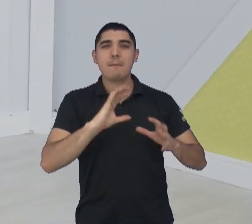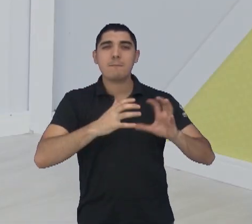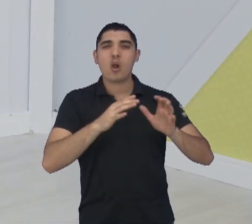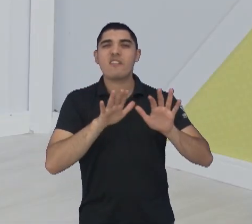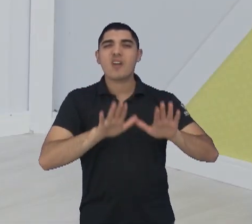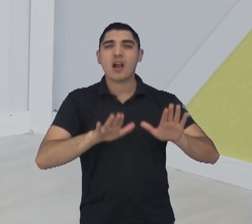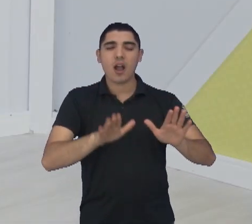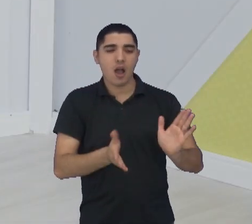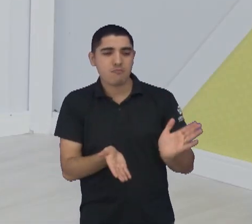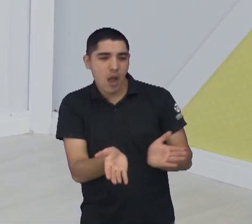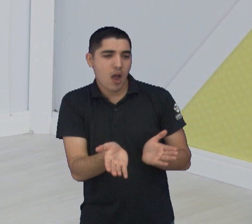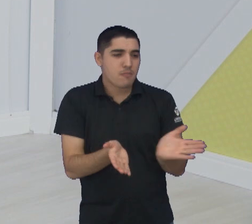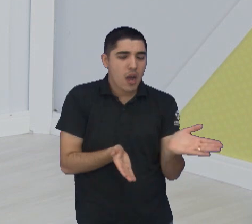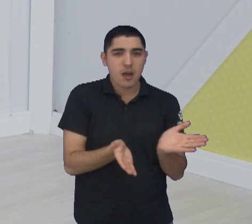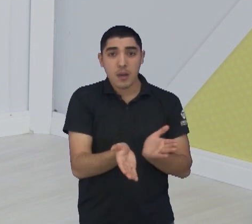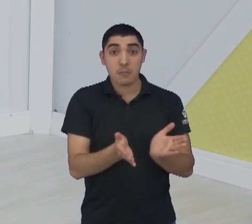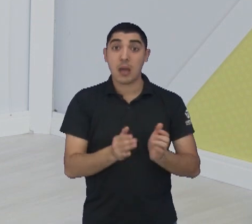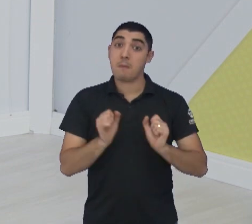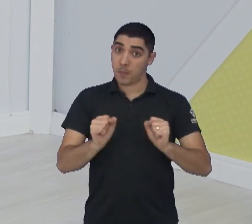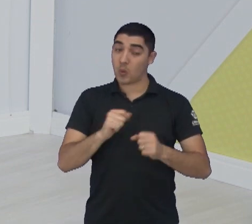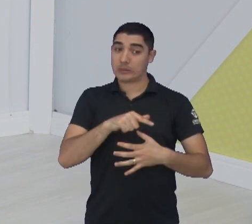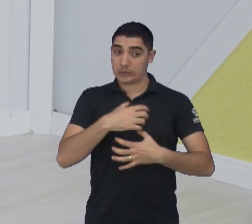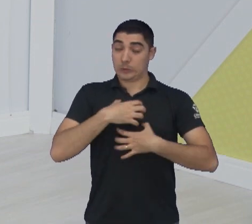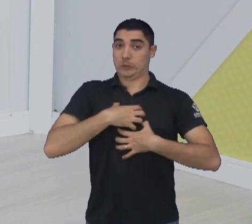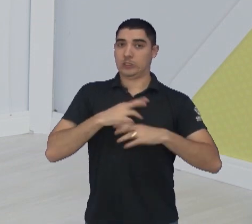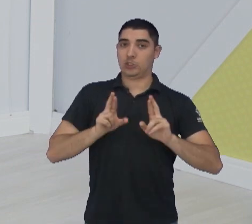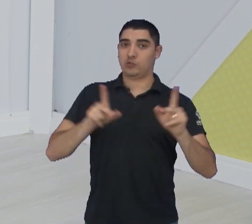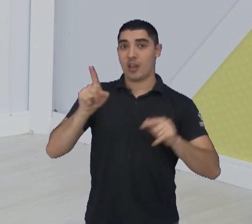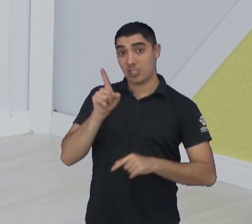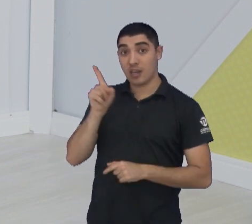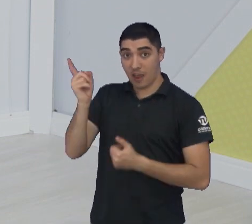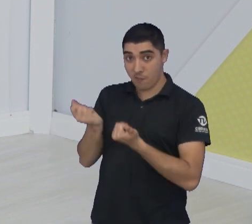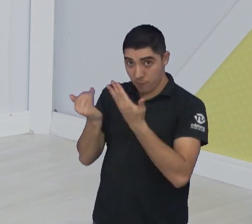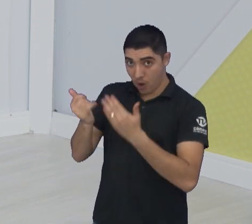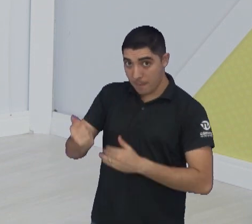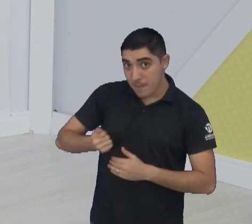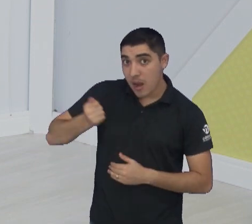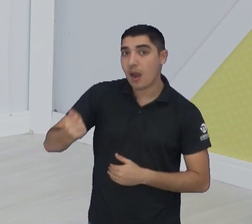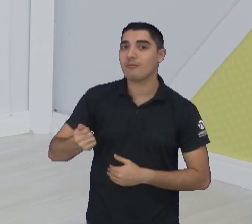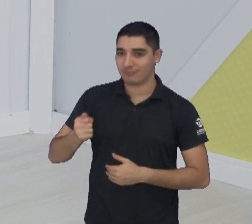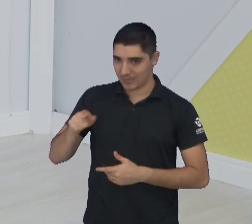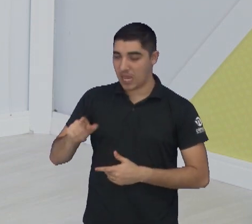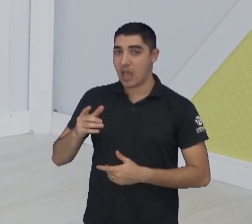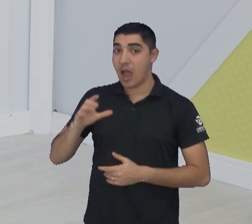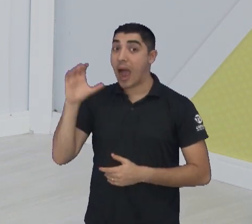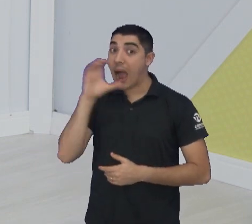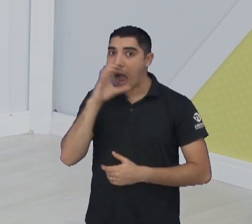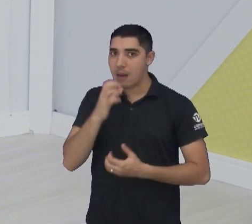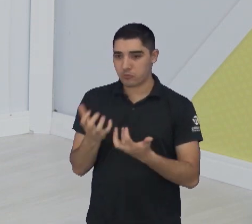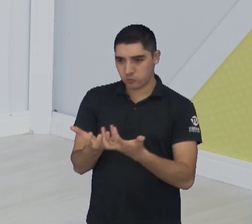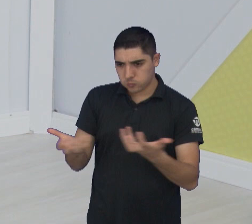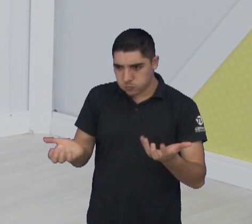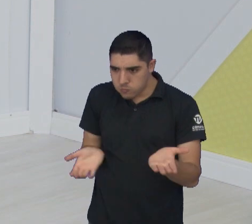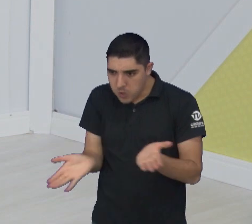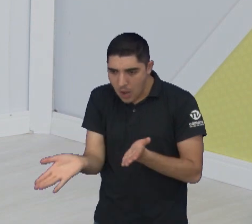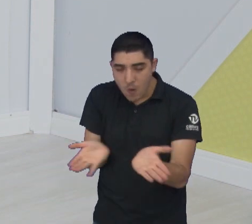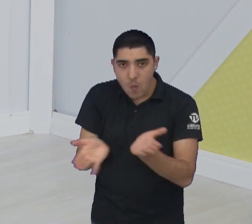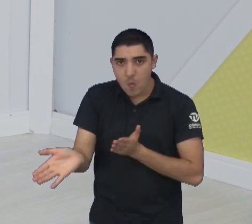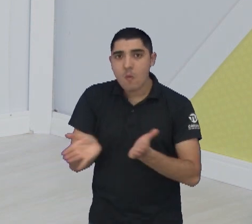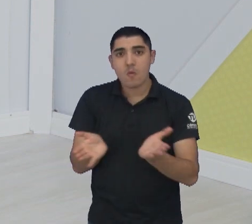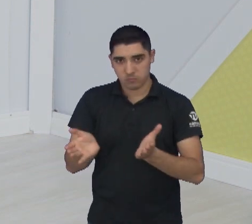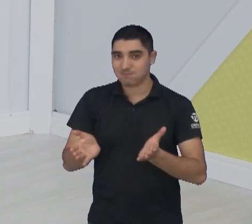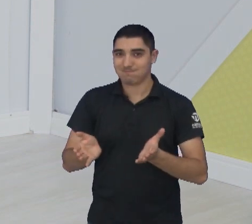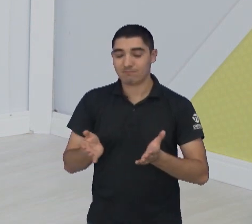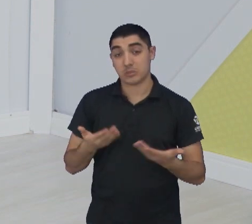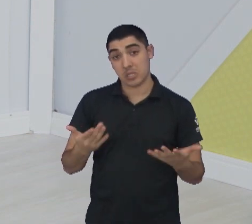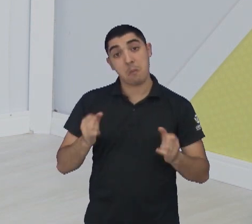meninas podem sentir aí essa diferença lá na Fonte Luminosa. A bola corre realmente mais. Isso aí pode ser um diferencial a favor as